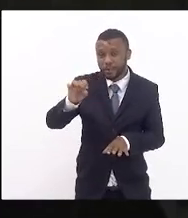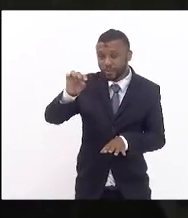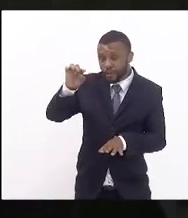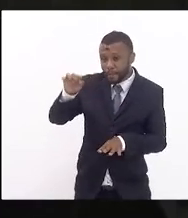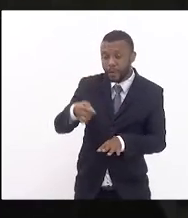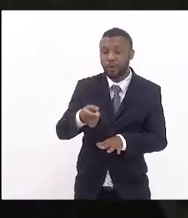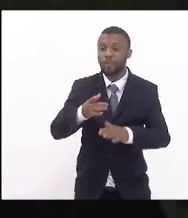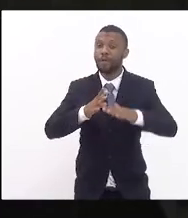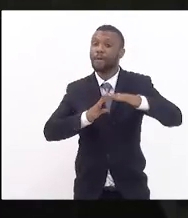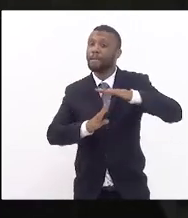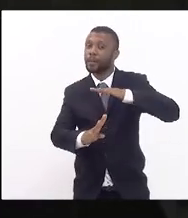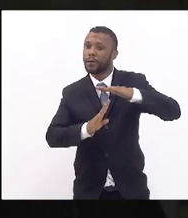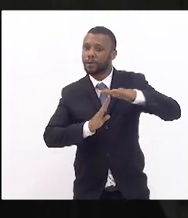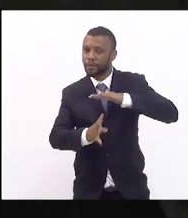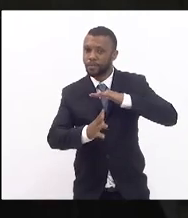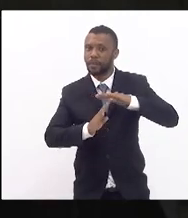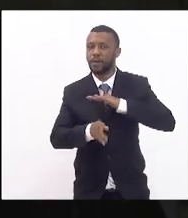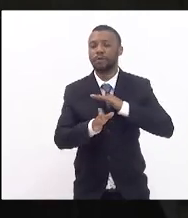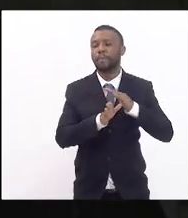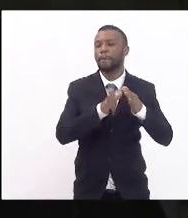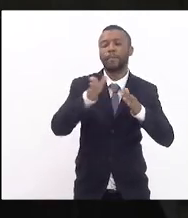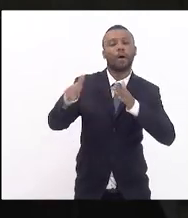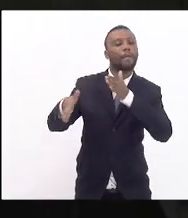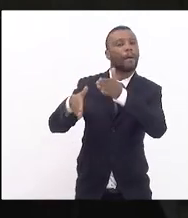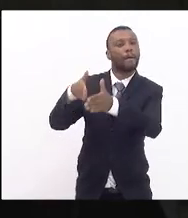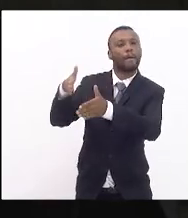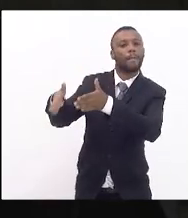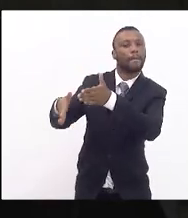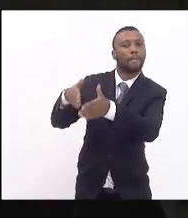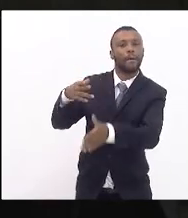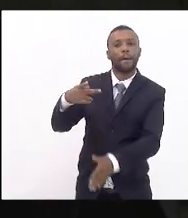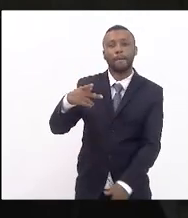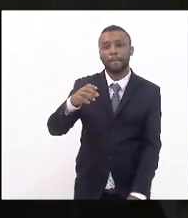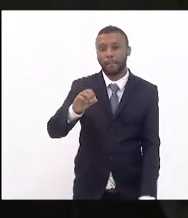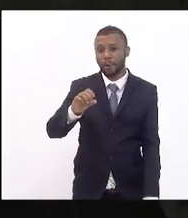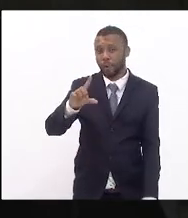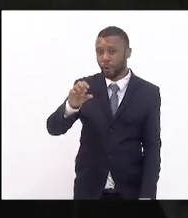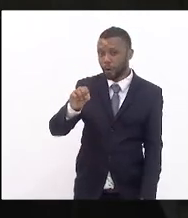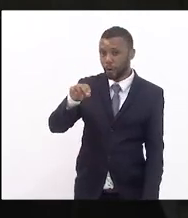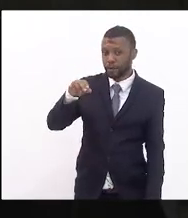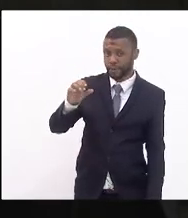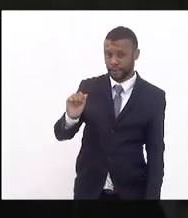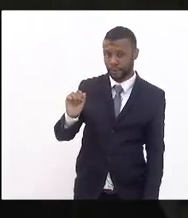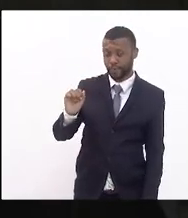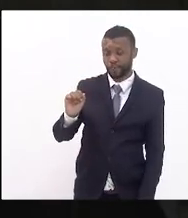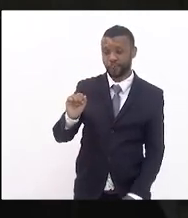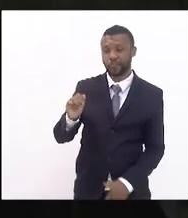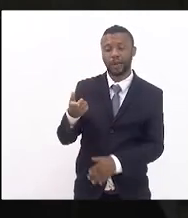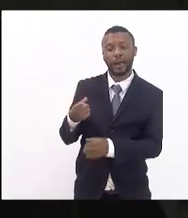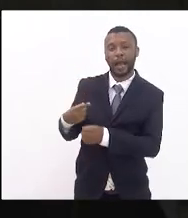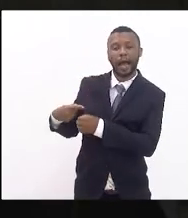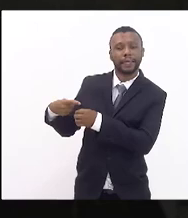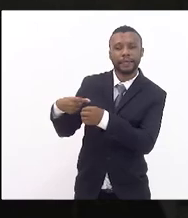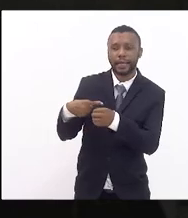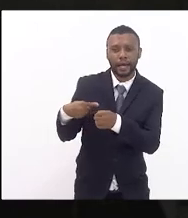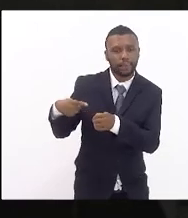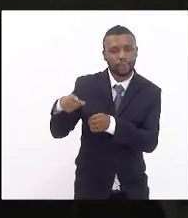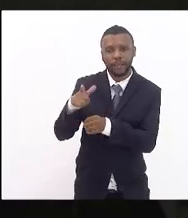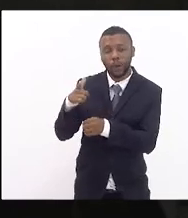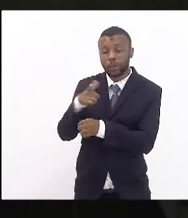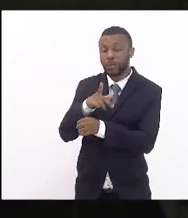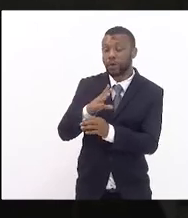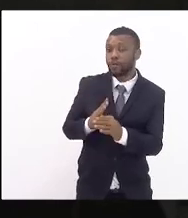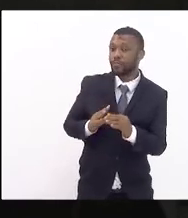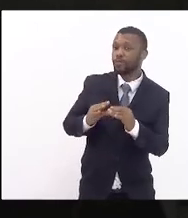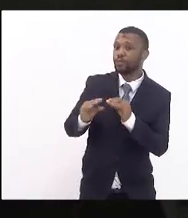via Polônia. E a cidade base para sair da Polônia está sendo, para sair da Ucrânia e